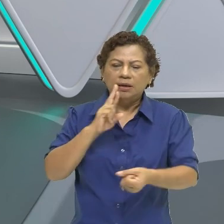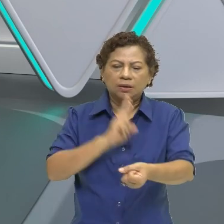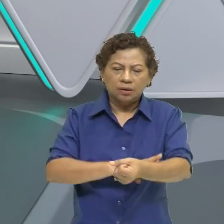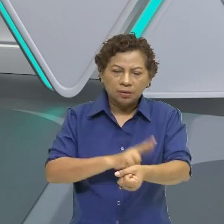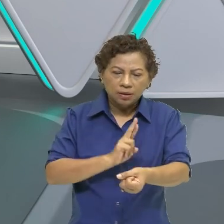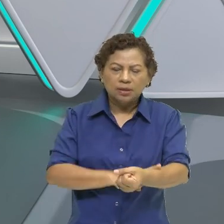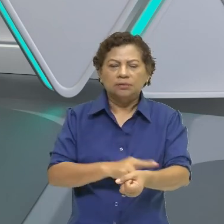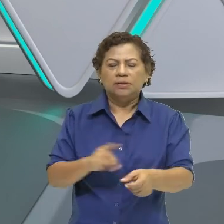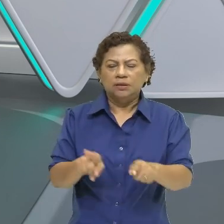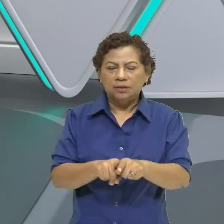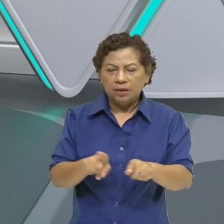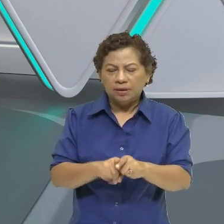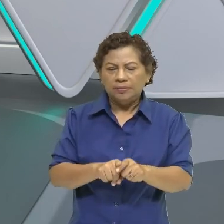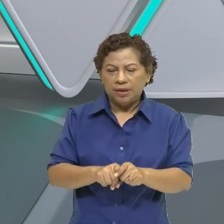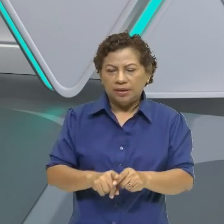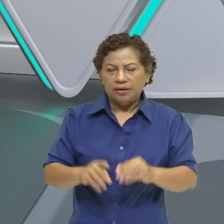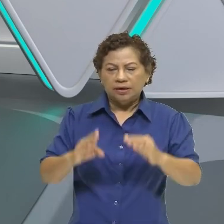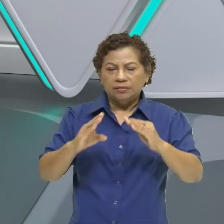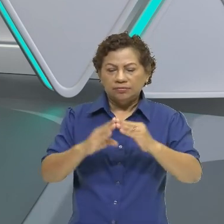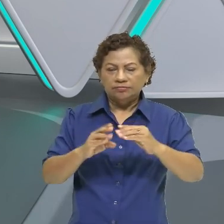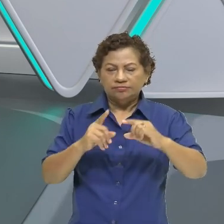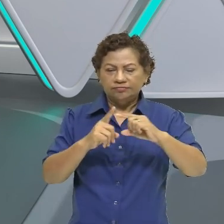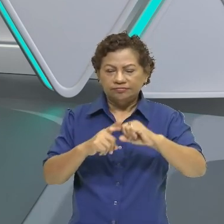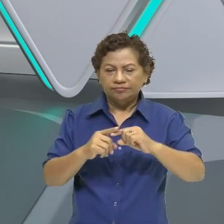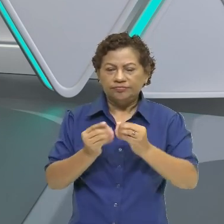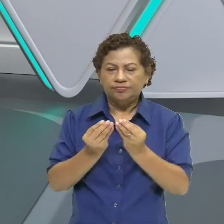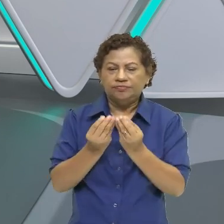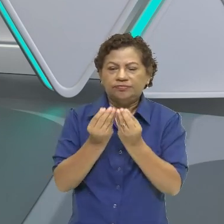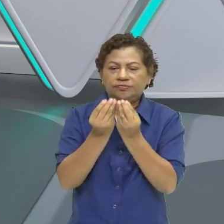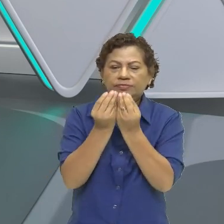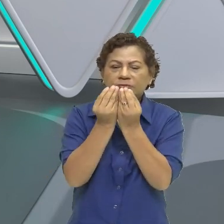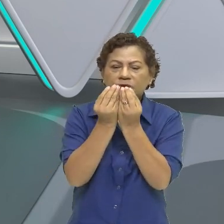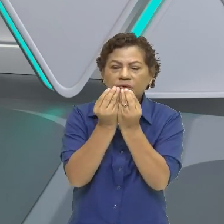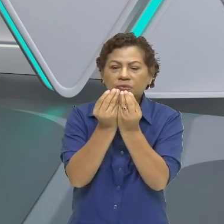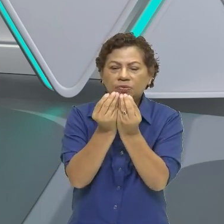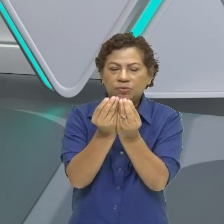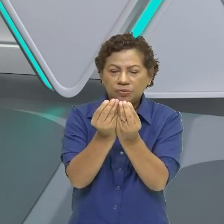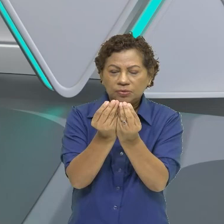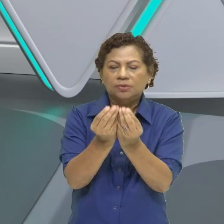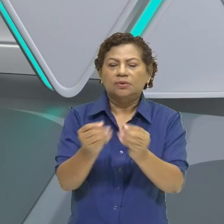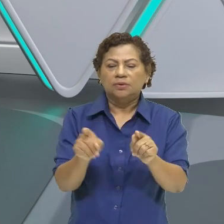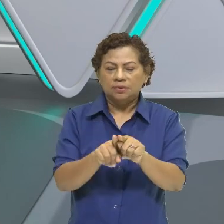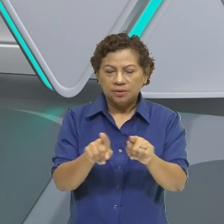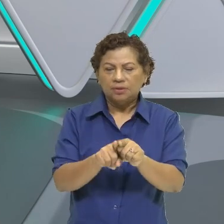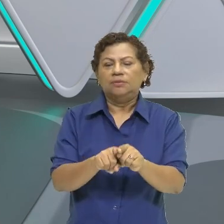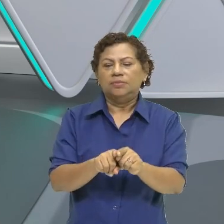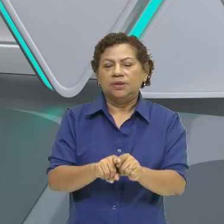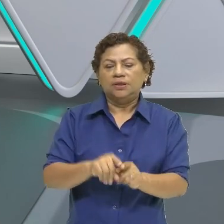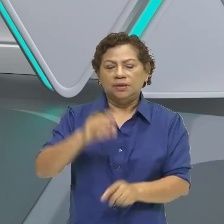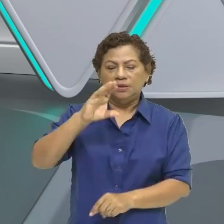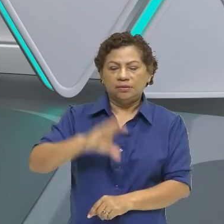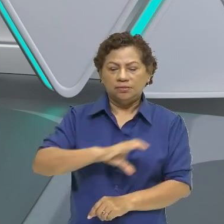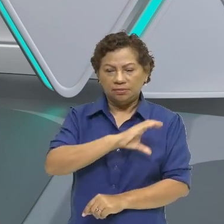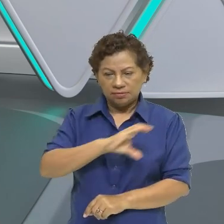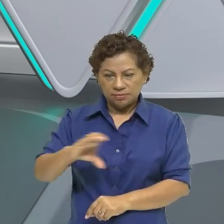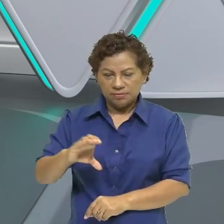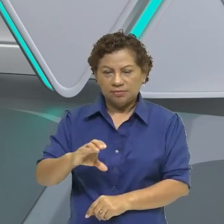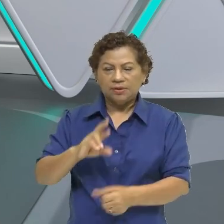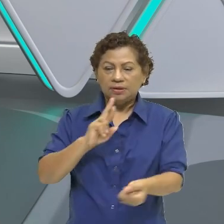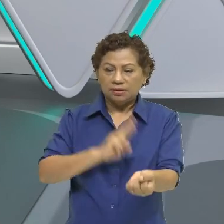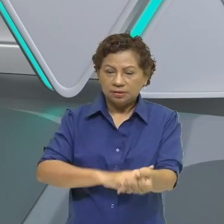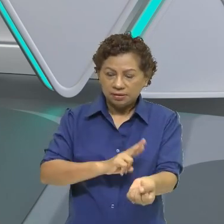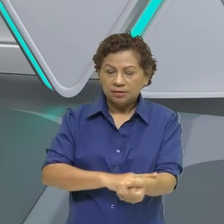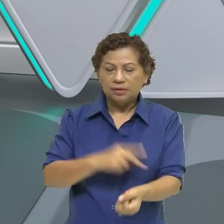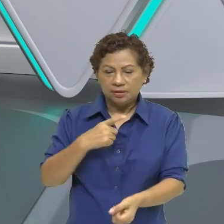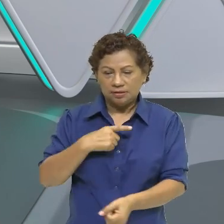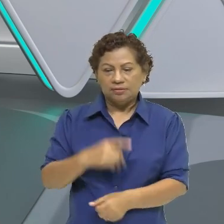A missa é um ritual. Gente. A missa é um ritual. O culto de uma igreja evangélica é um ritual. A partir do momento que o pastor chega na